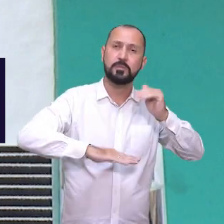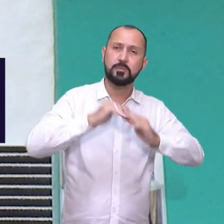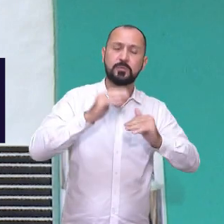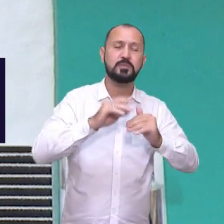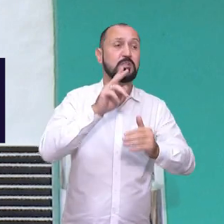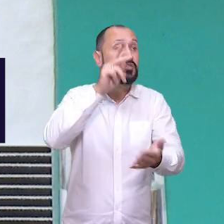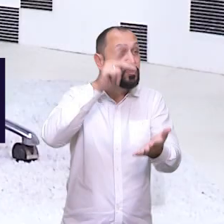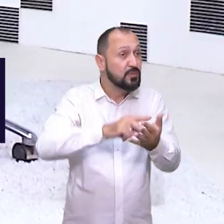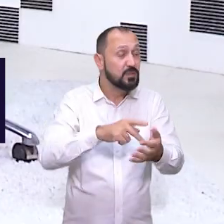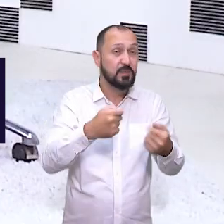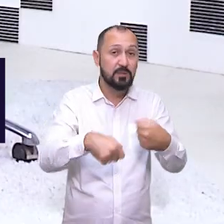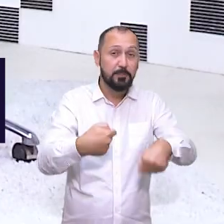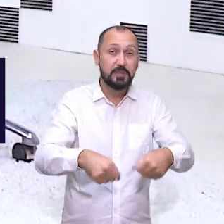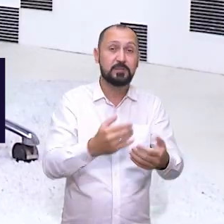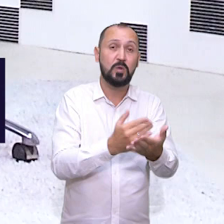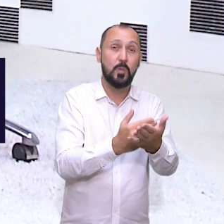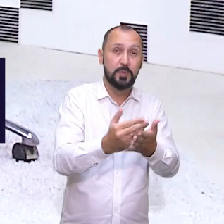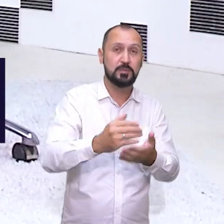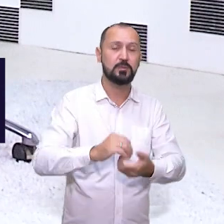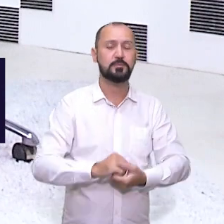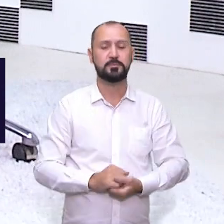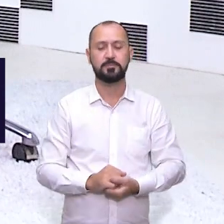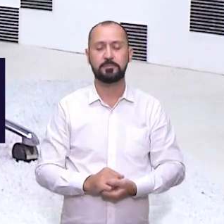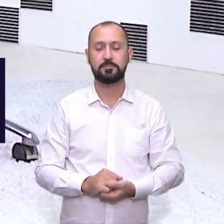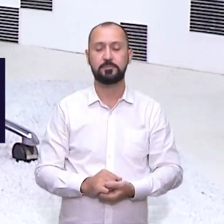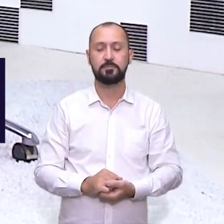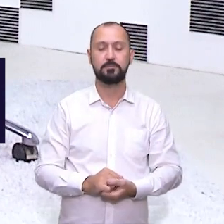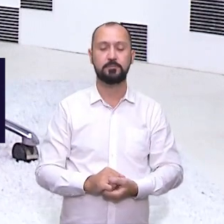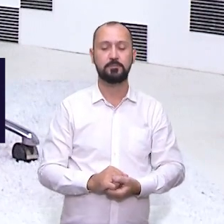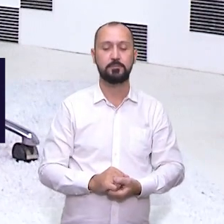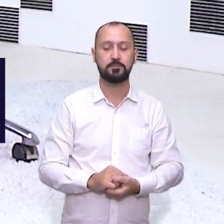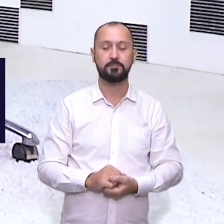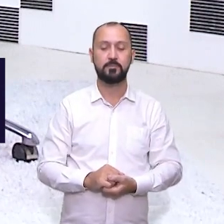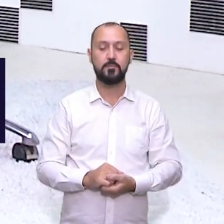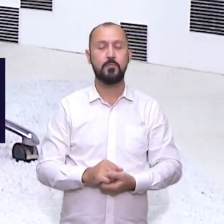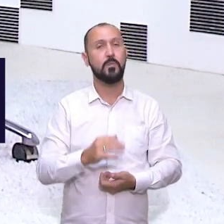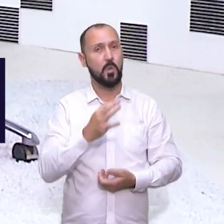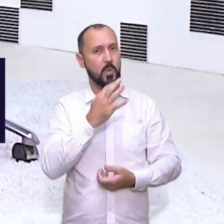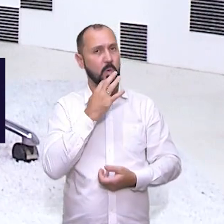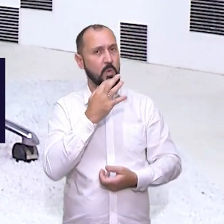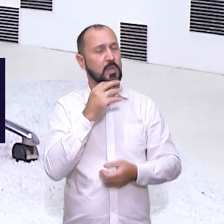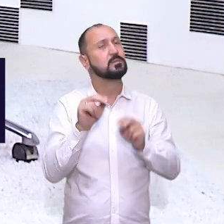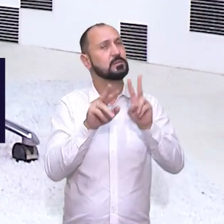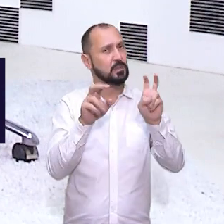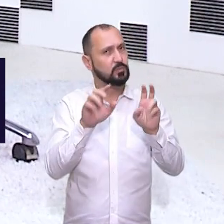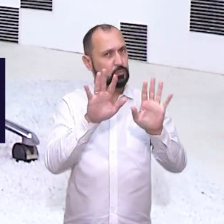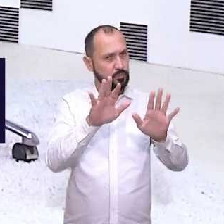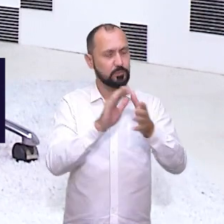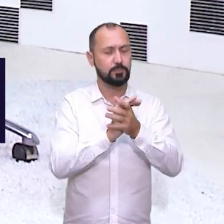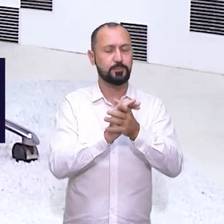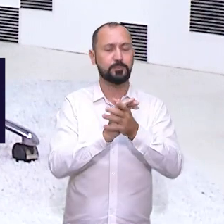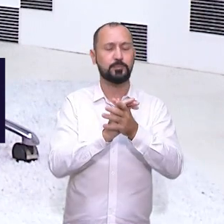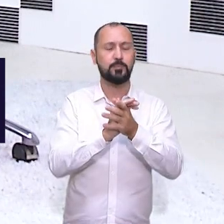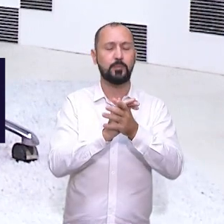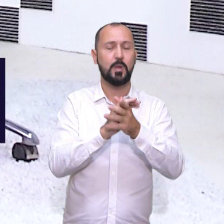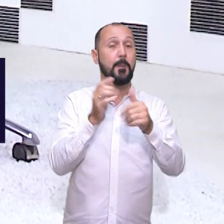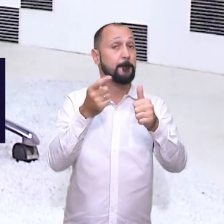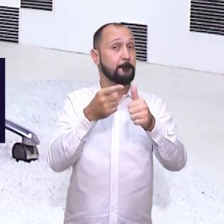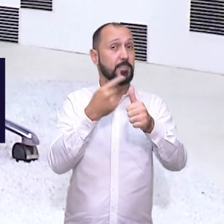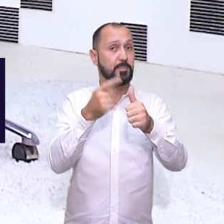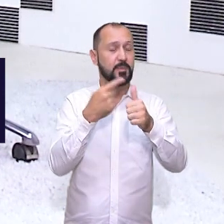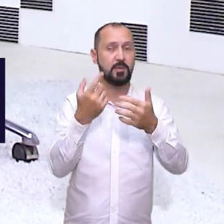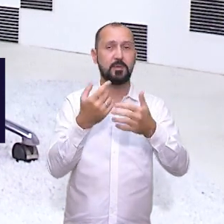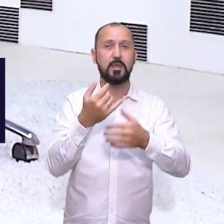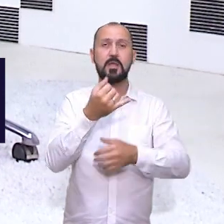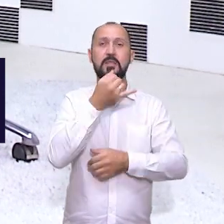que ser melhorada para os artistas, principalmente para esses que realmente estão começando? Olha, eu conheço um pouco desse